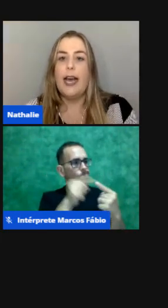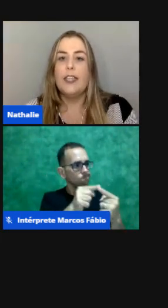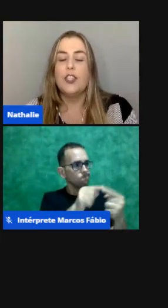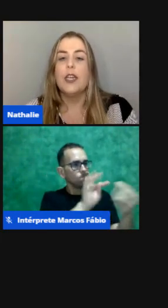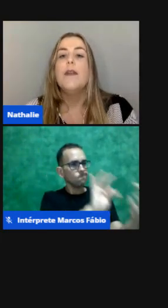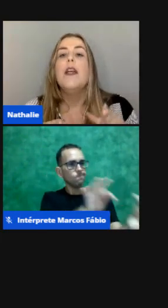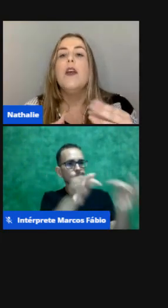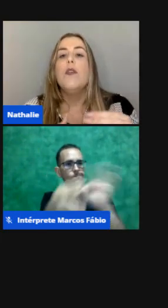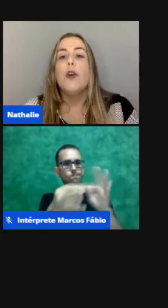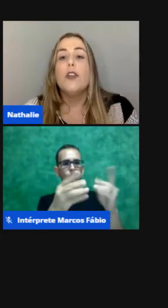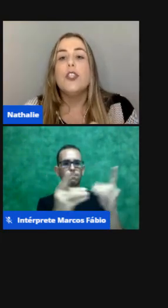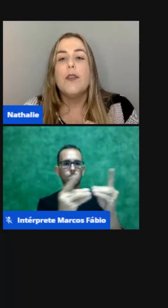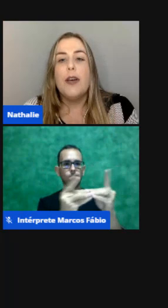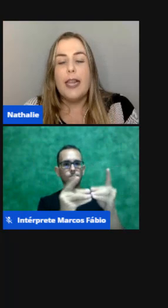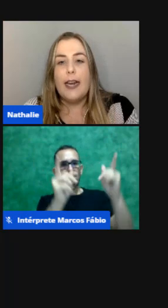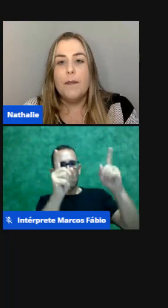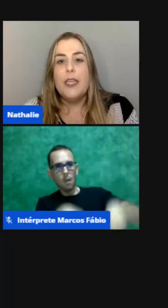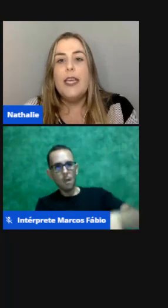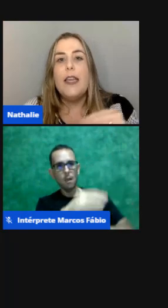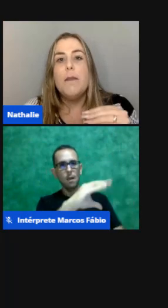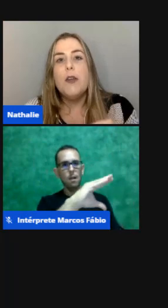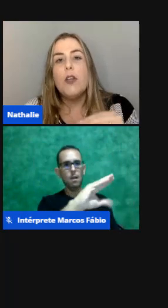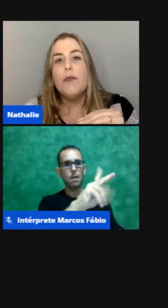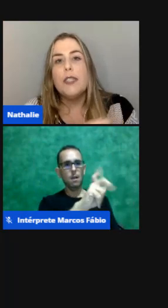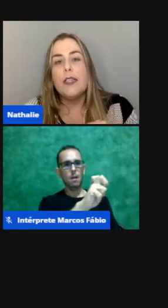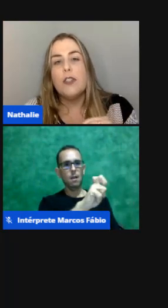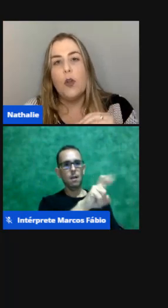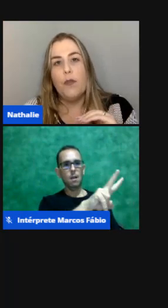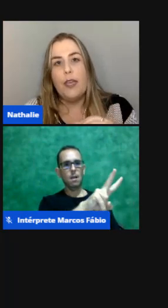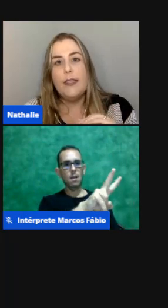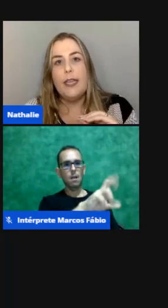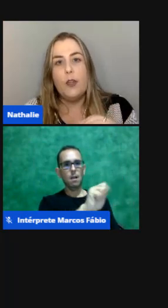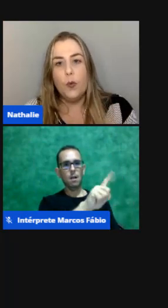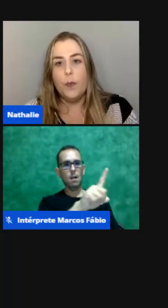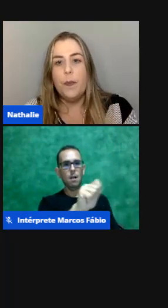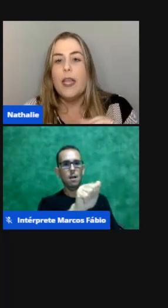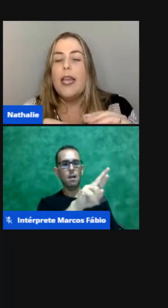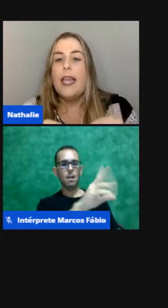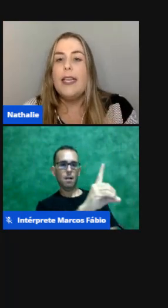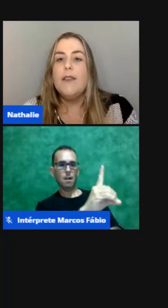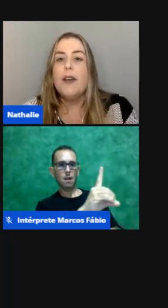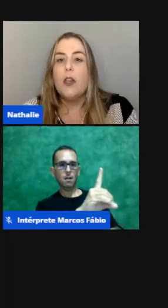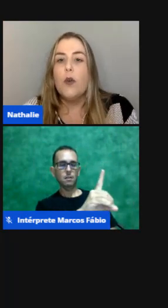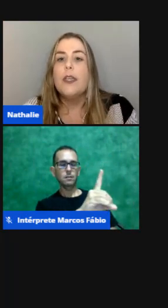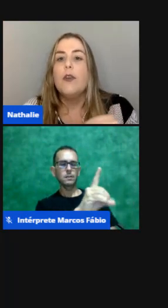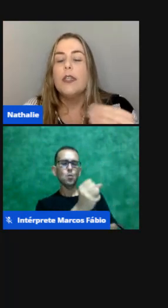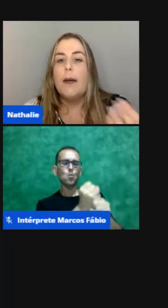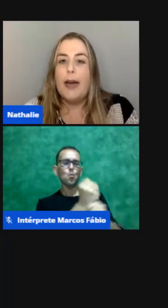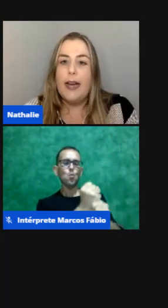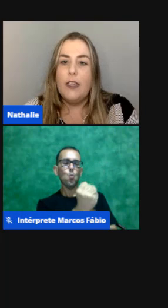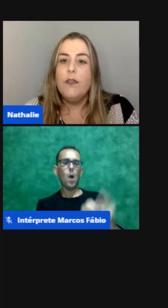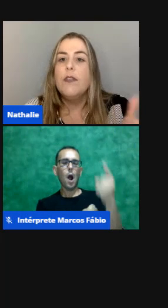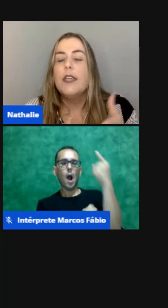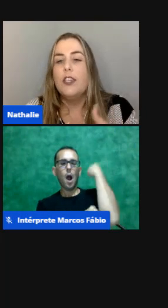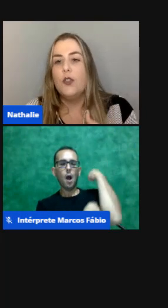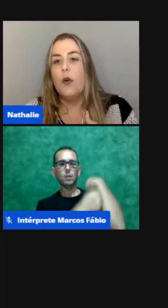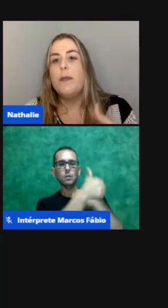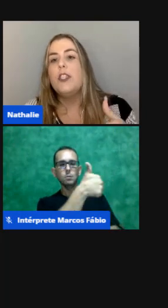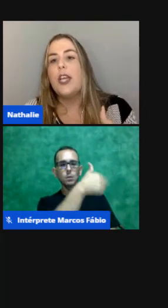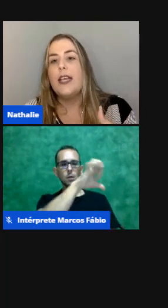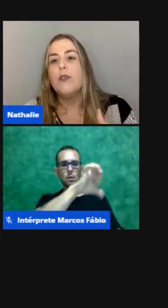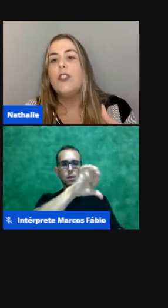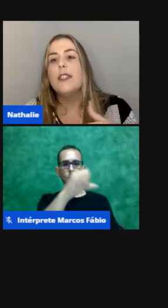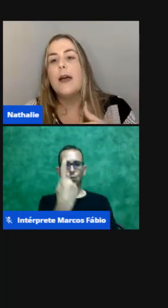transposição didática foi o Chevalar. E em 1991, ele falou que o trabalho que de